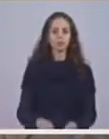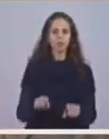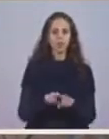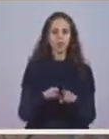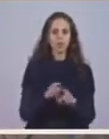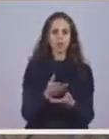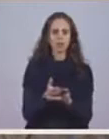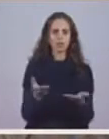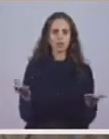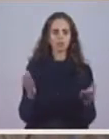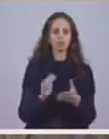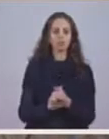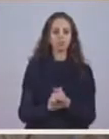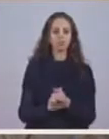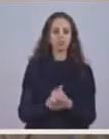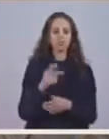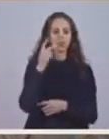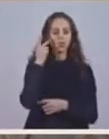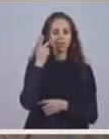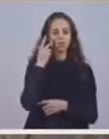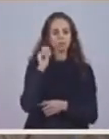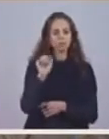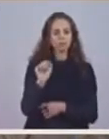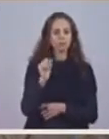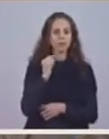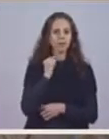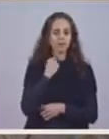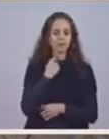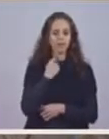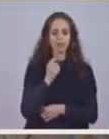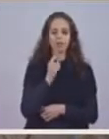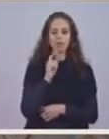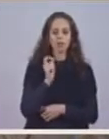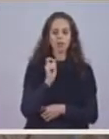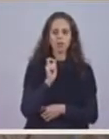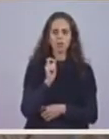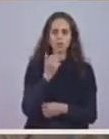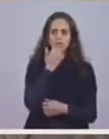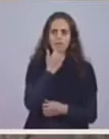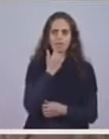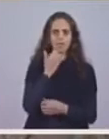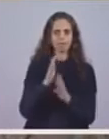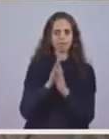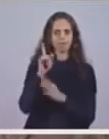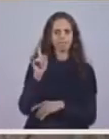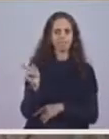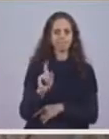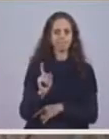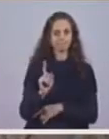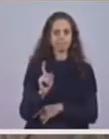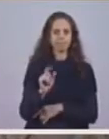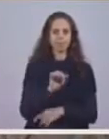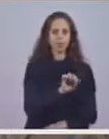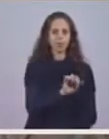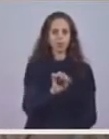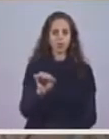Irmãos, os que vivem segundo a carne não podem agradar a Deus.